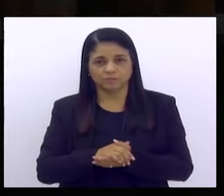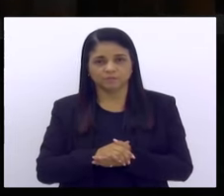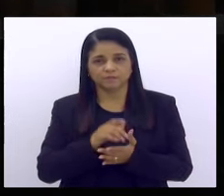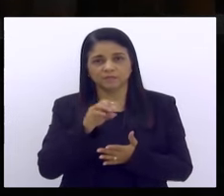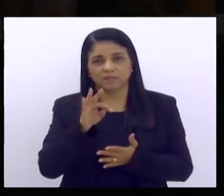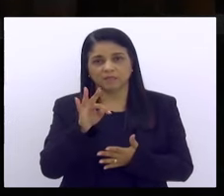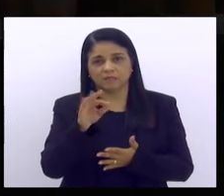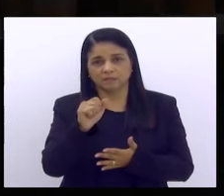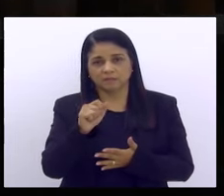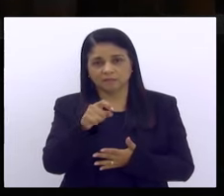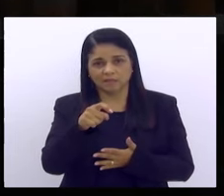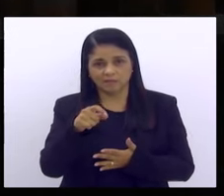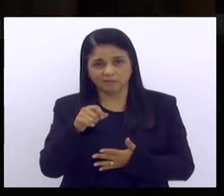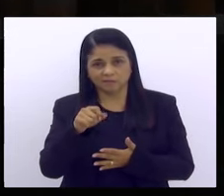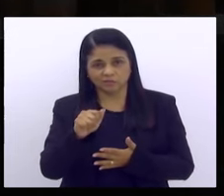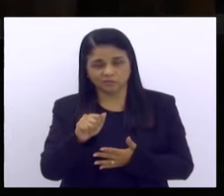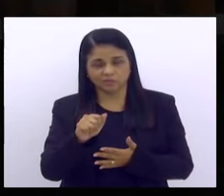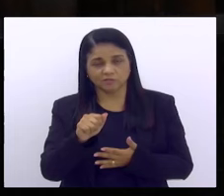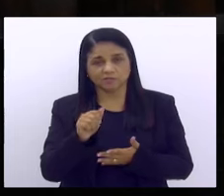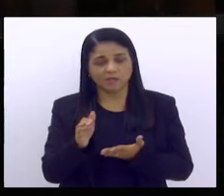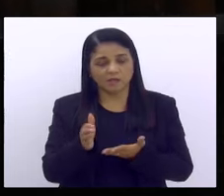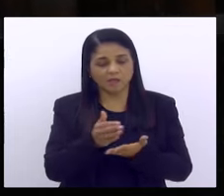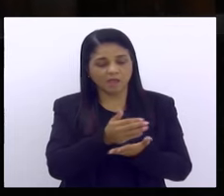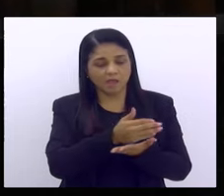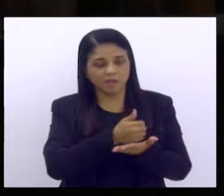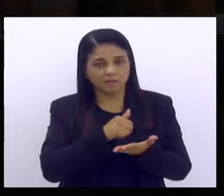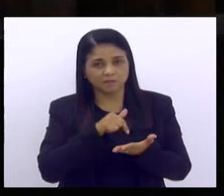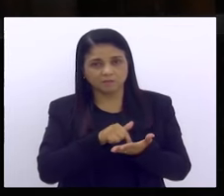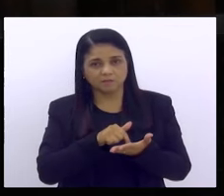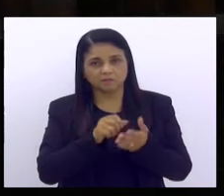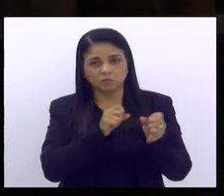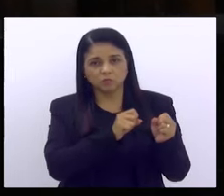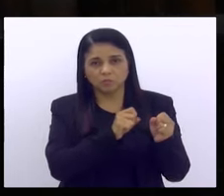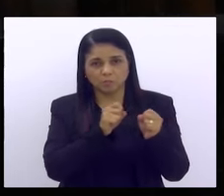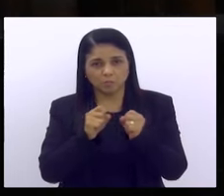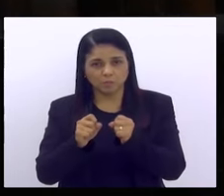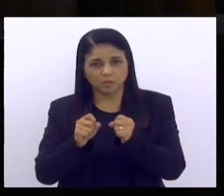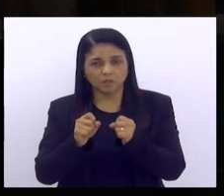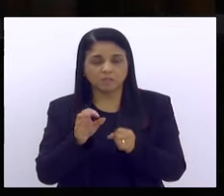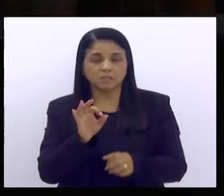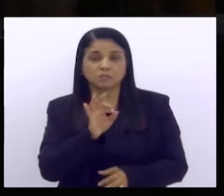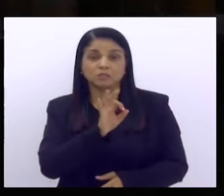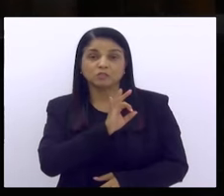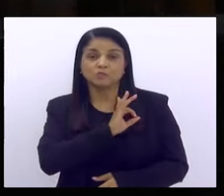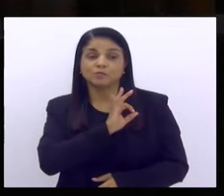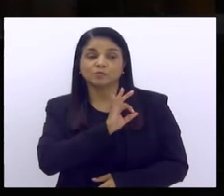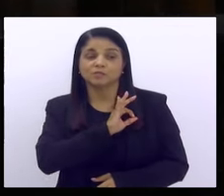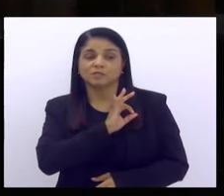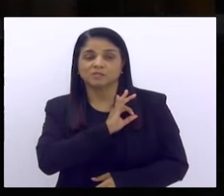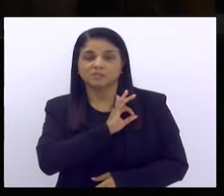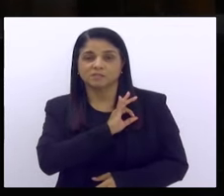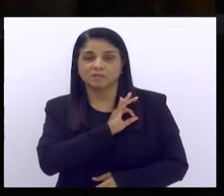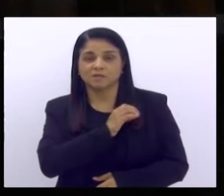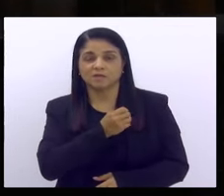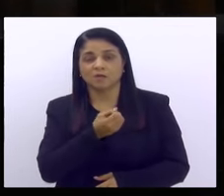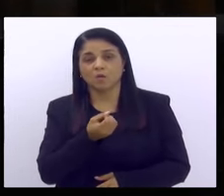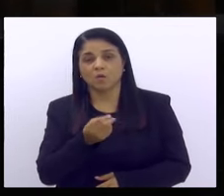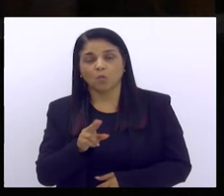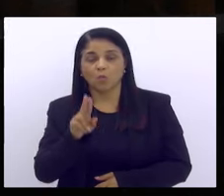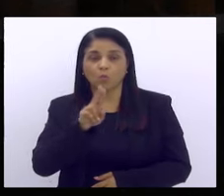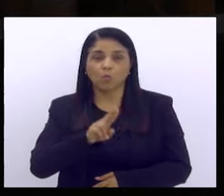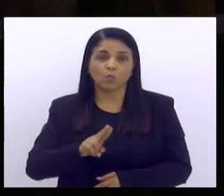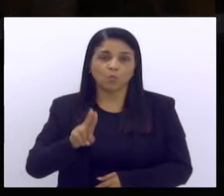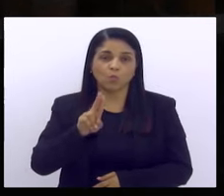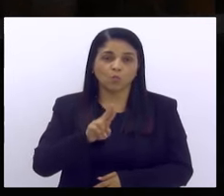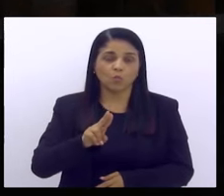taxas arrecadadas em função do exercício do poder de polícia ou da utilização